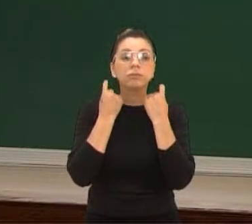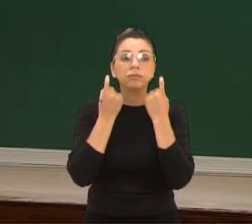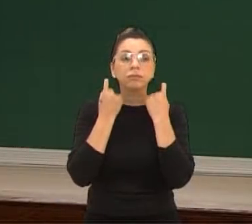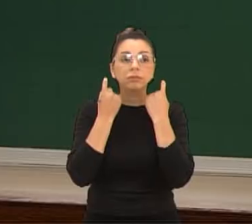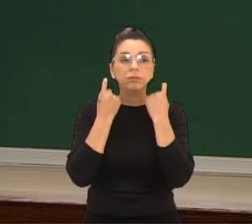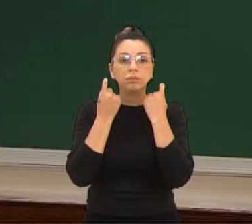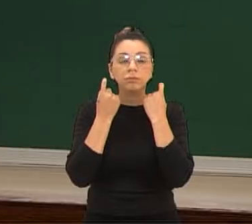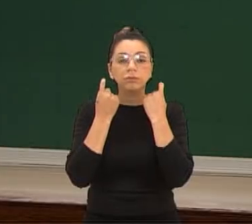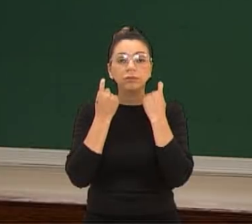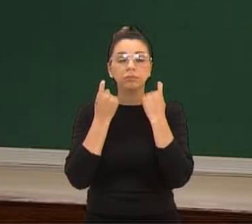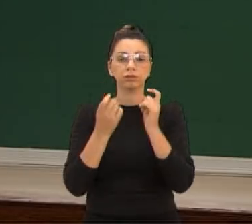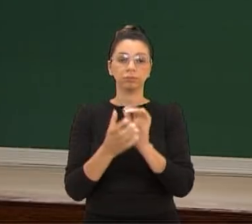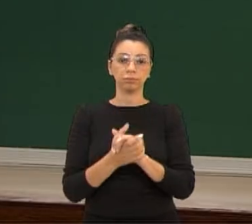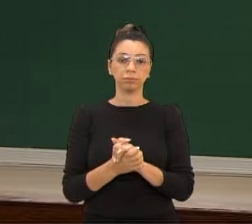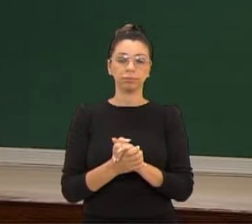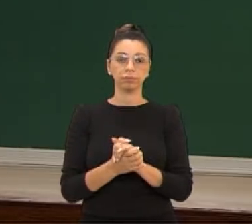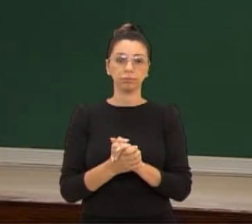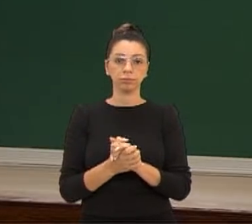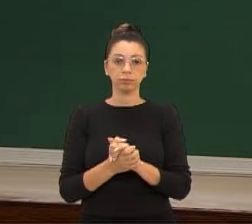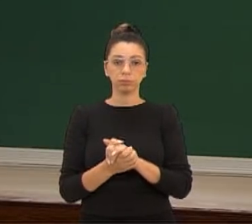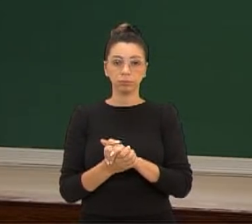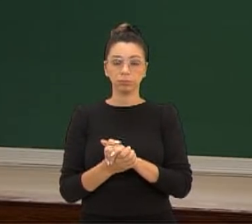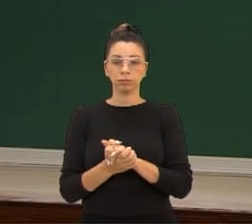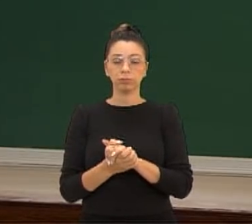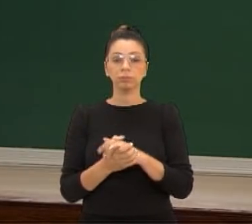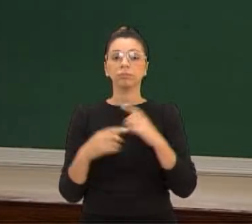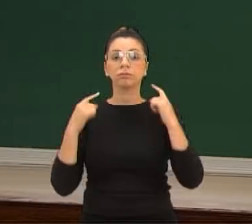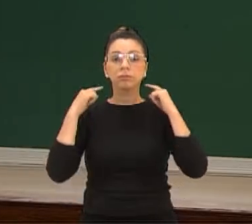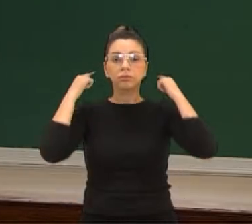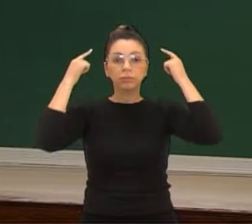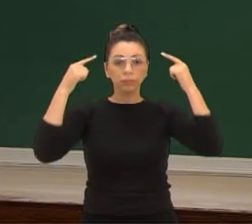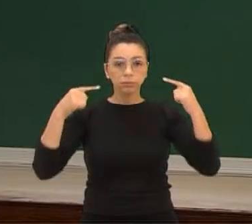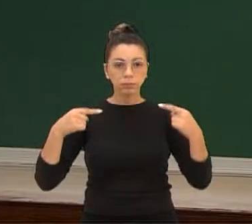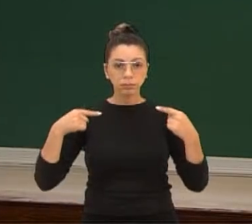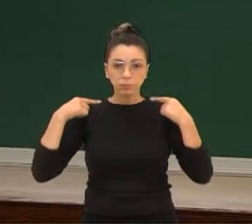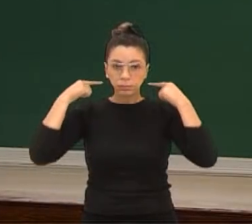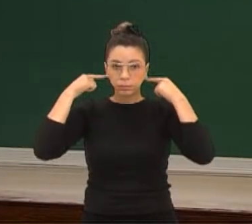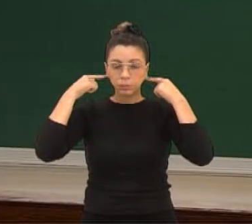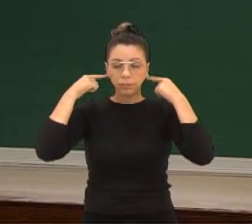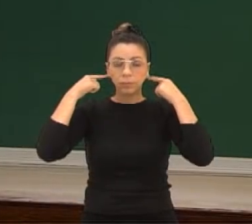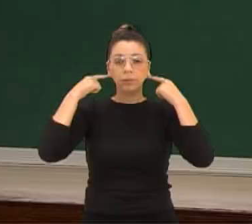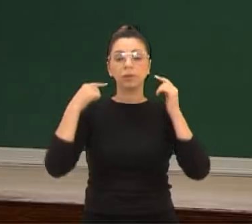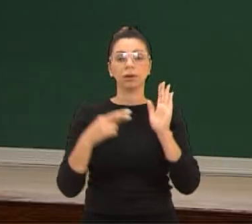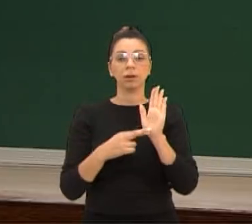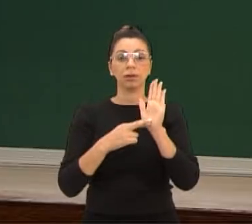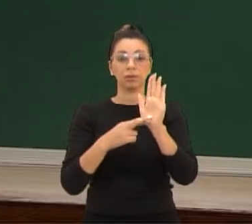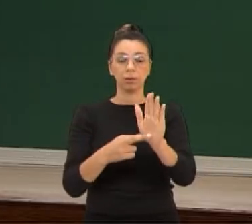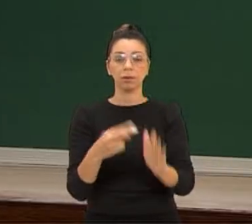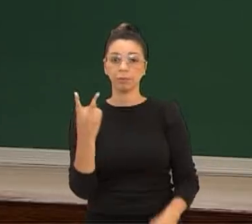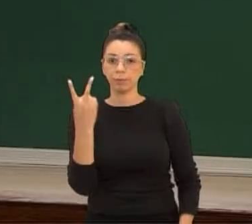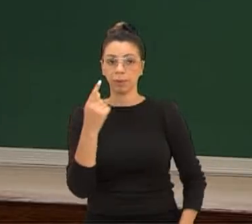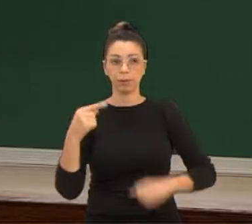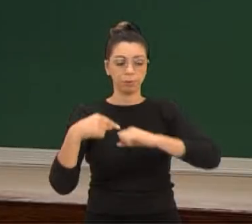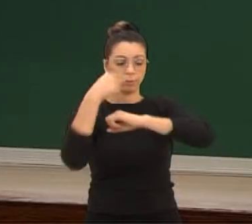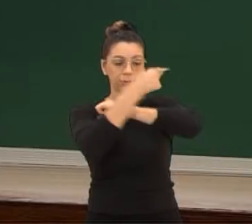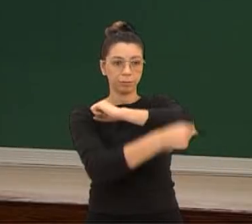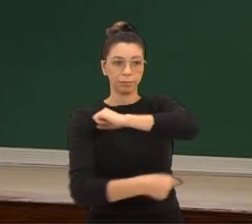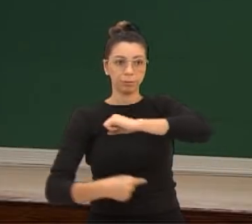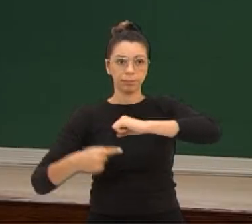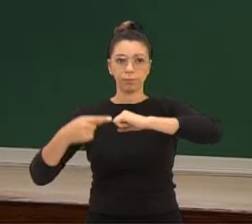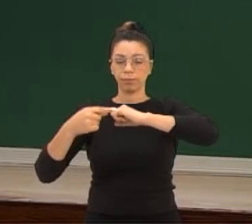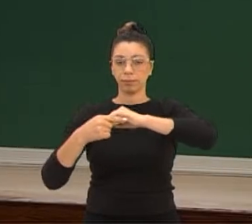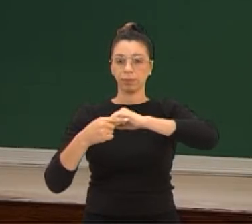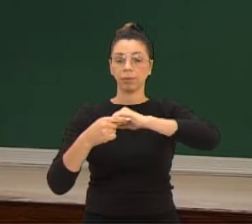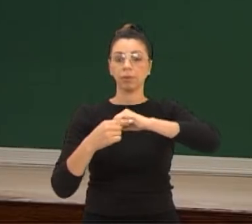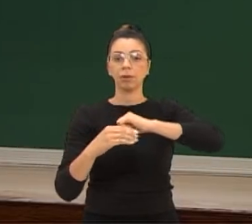Imaginem que isso daqui é um brinco. 2 anéis circulares representados por 2 circunferências. Então, eu tenho a circunferência